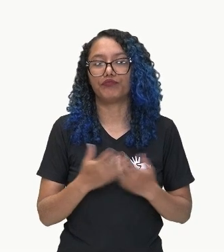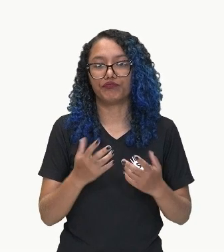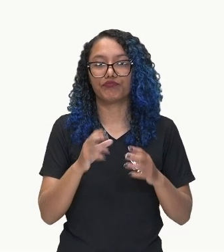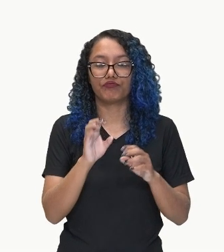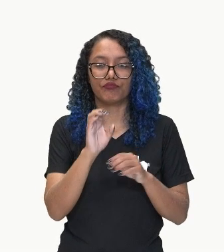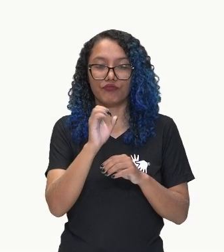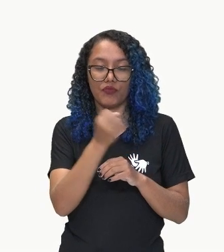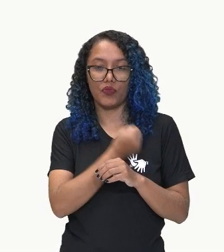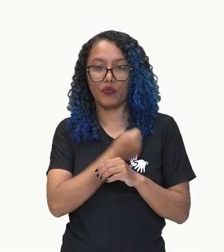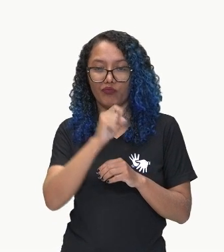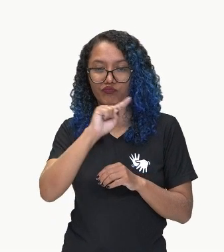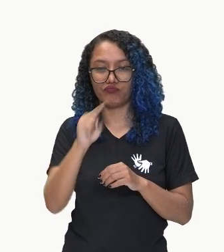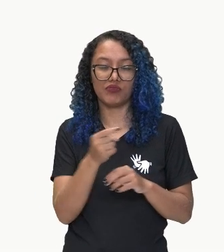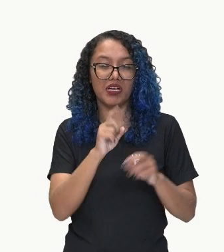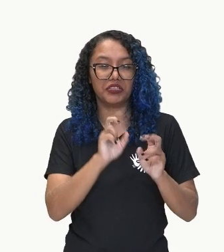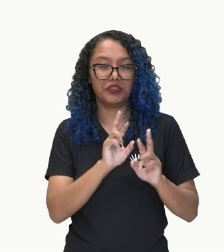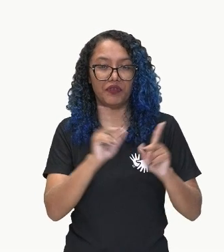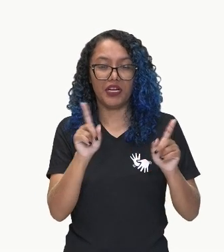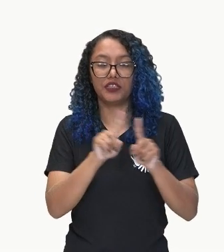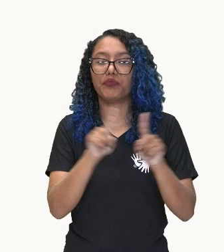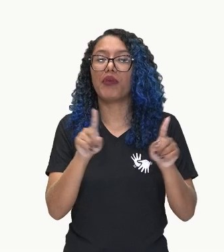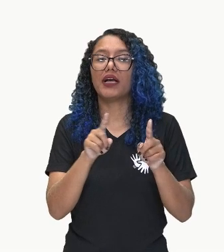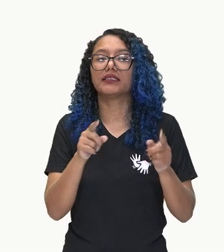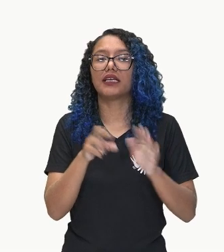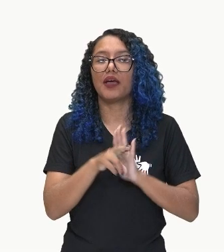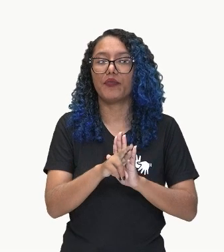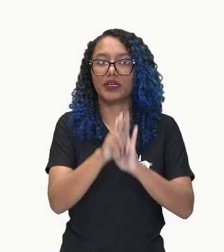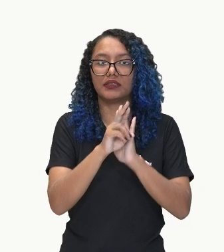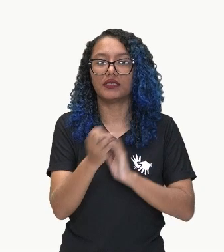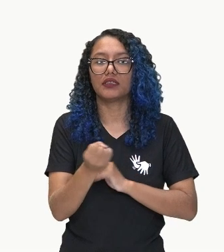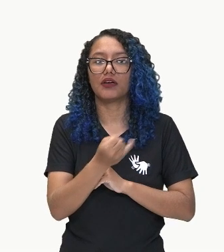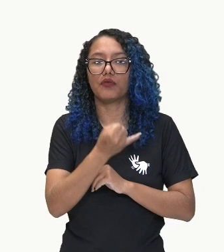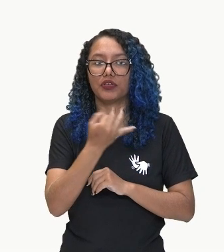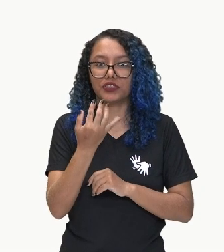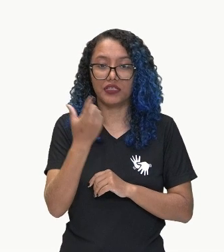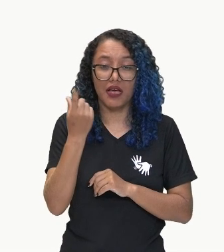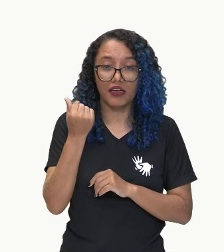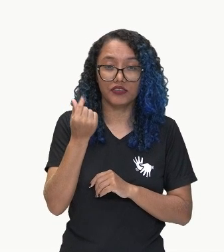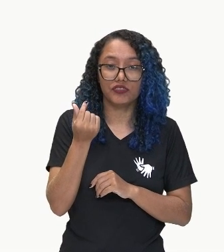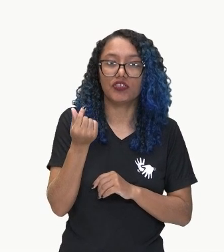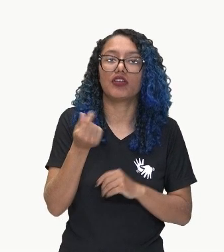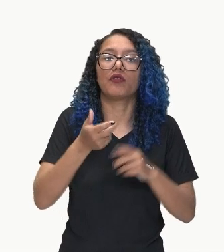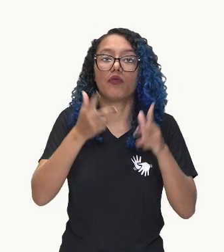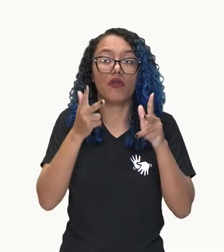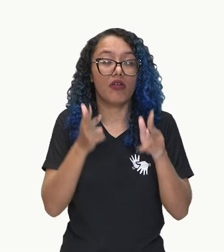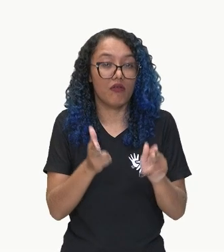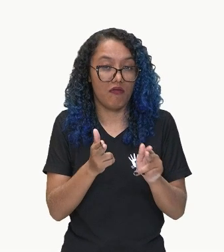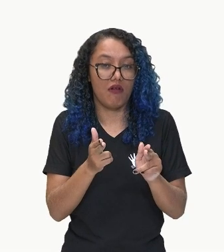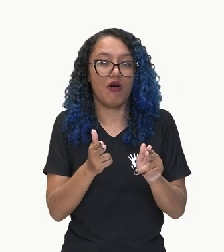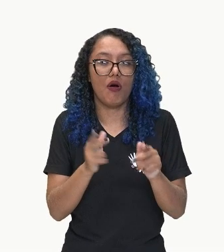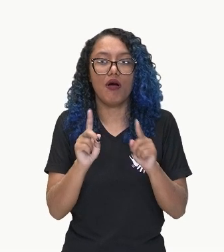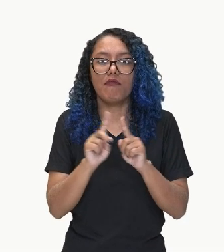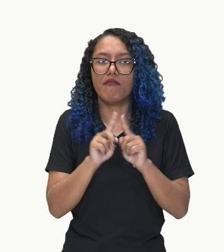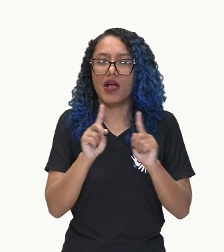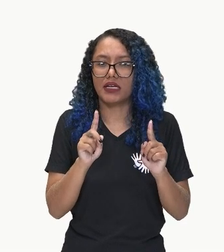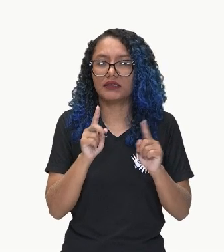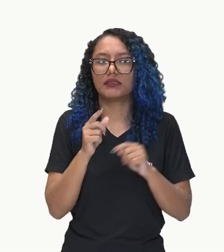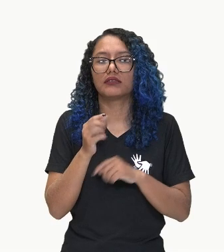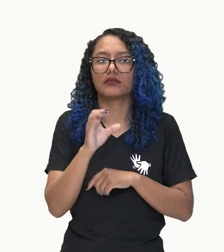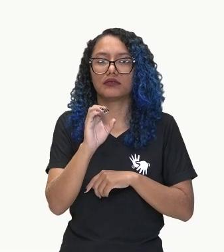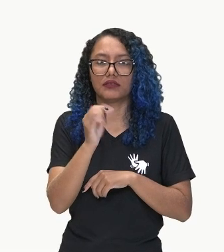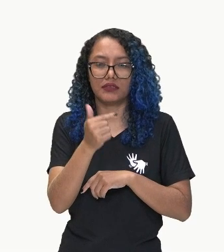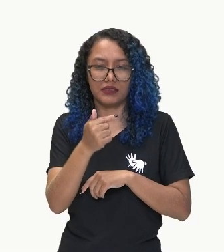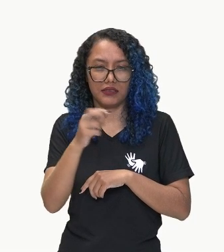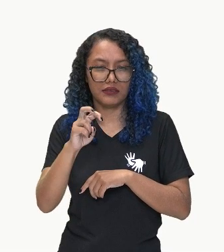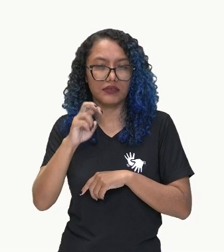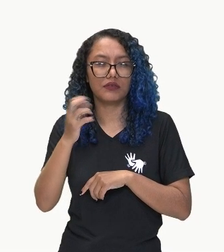que representa aí o mesmo valor, que vai representar a mesma quantidade. Só que 75 centavos nós